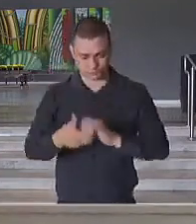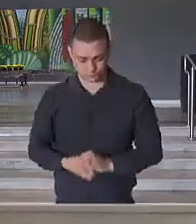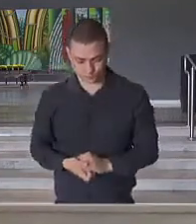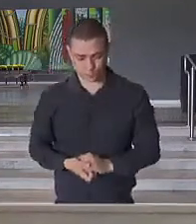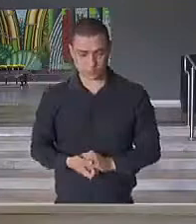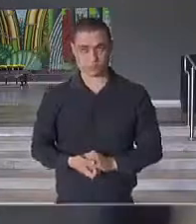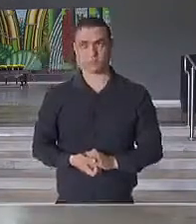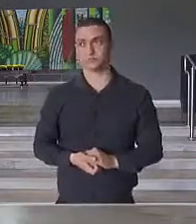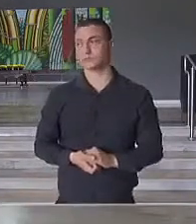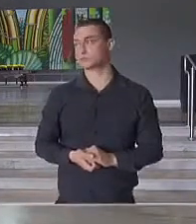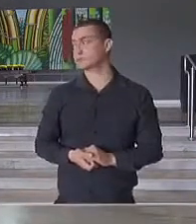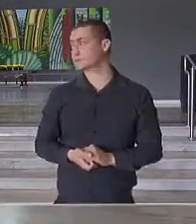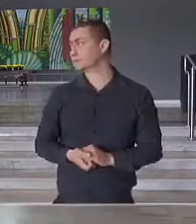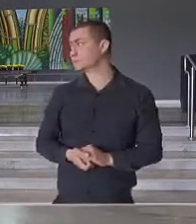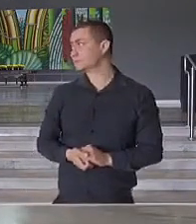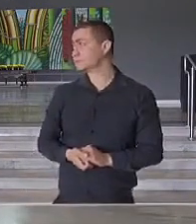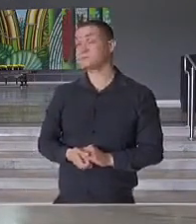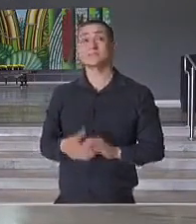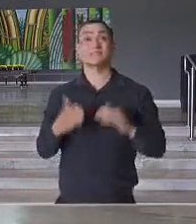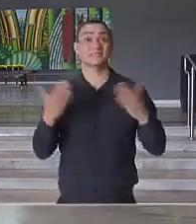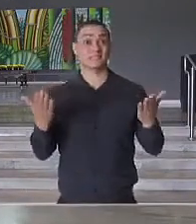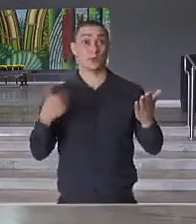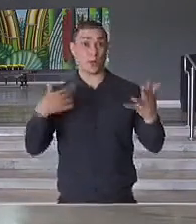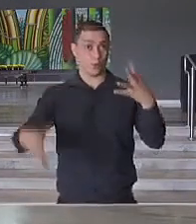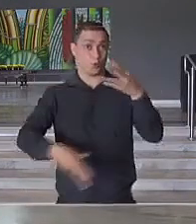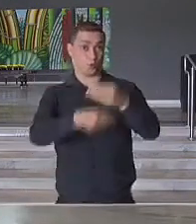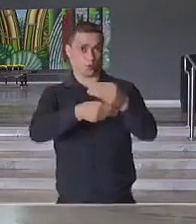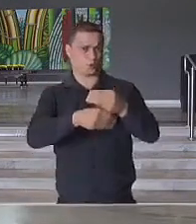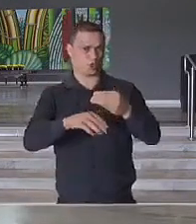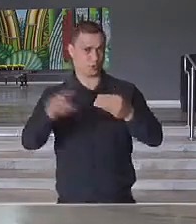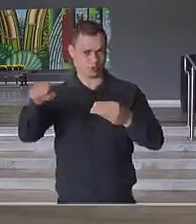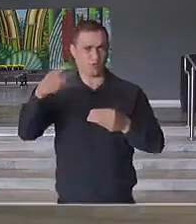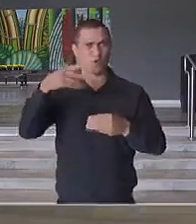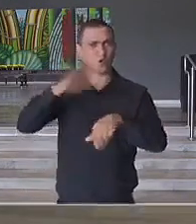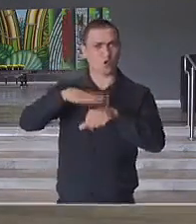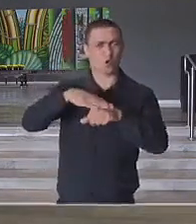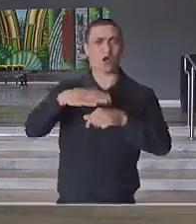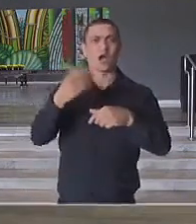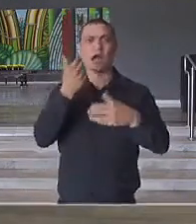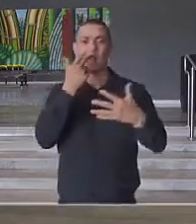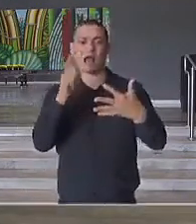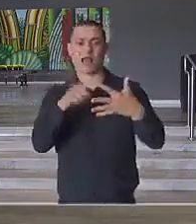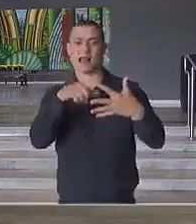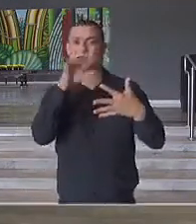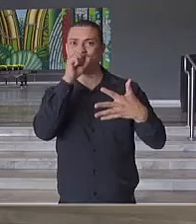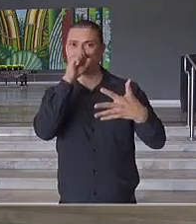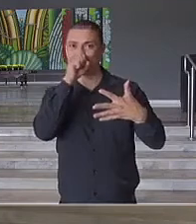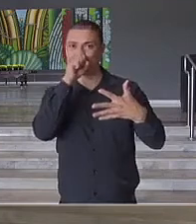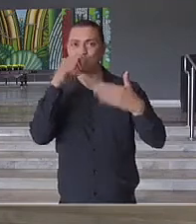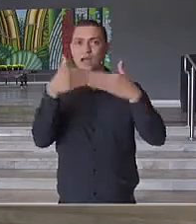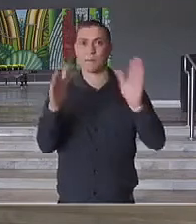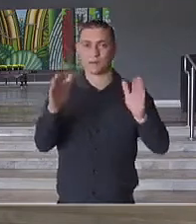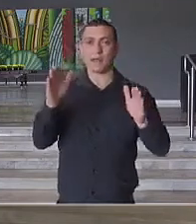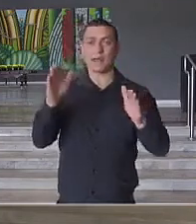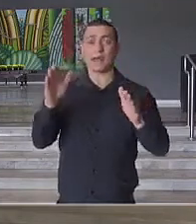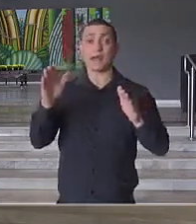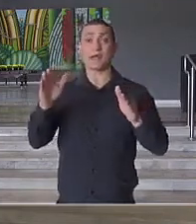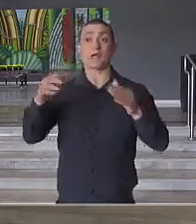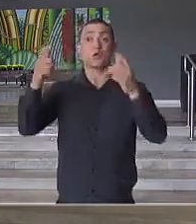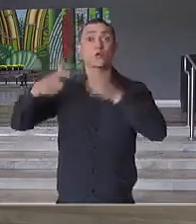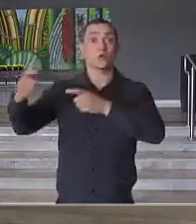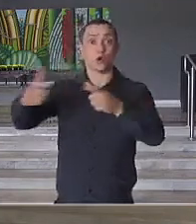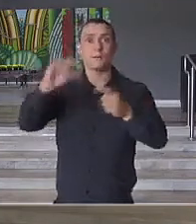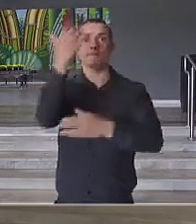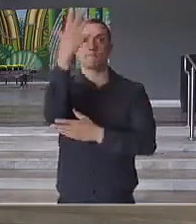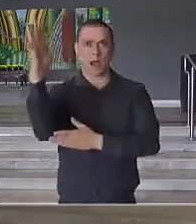Patrícia. Então, a complementação que houve dúvidas sobre o que funciona na fase laranja, parques podem funcionar na fase